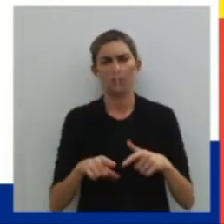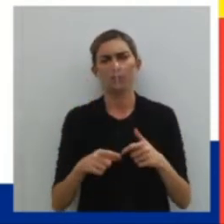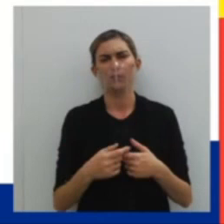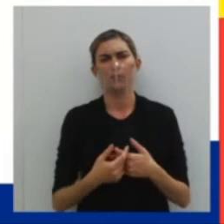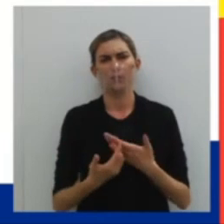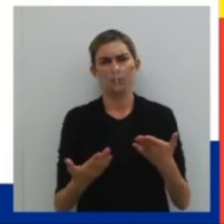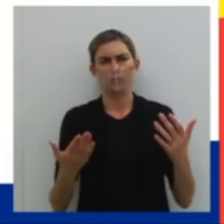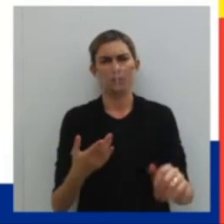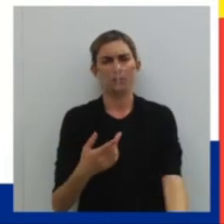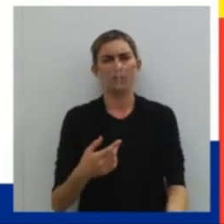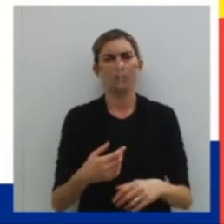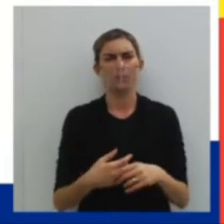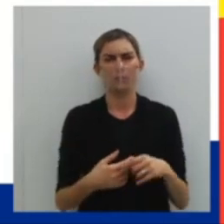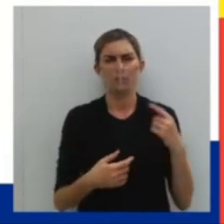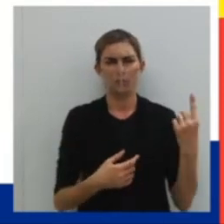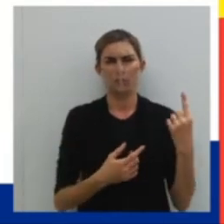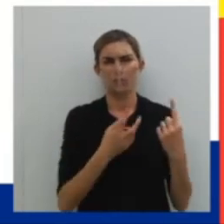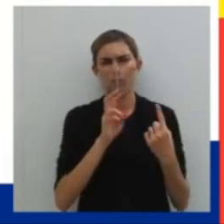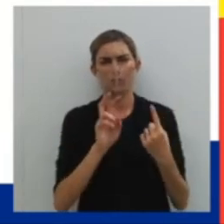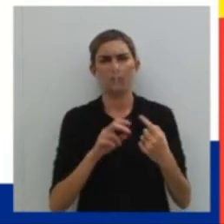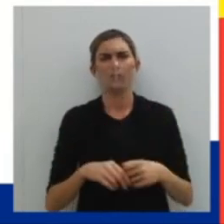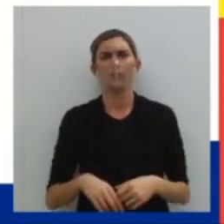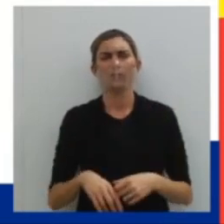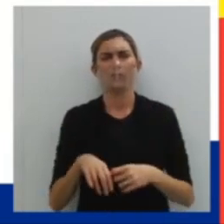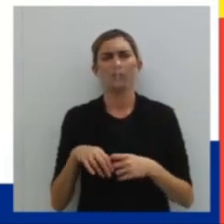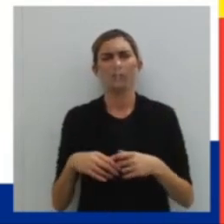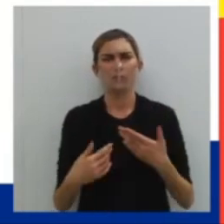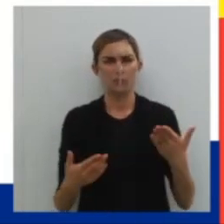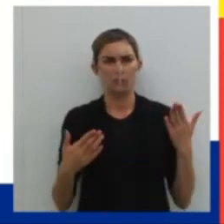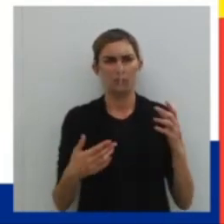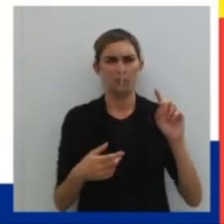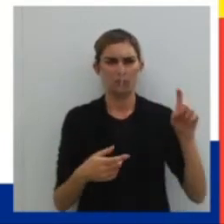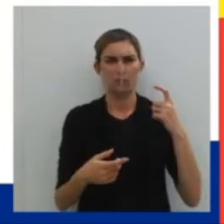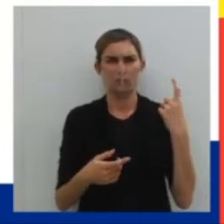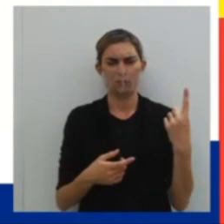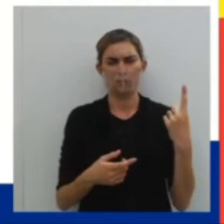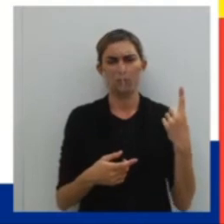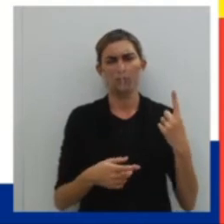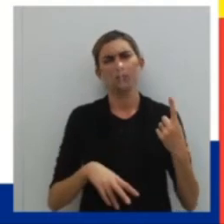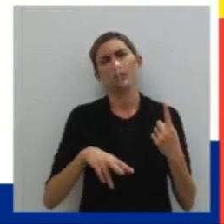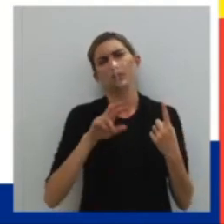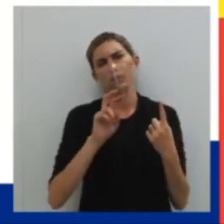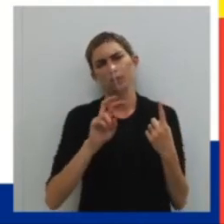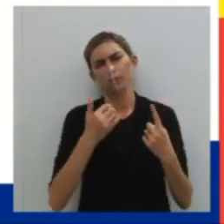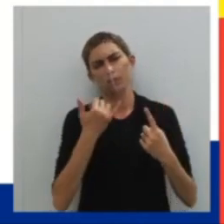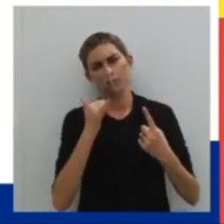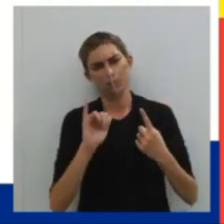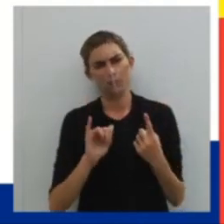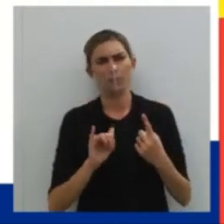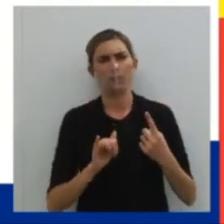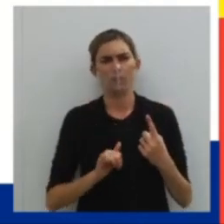marcar esse produto cartesiano aqui no plano cartesiano? Olha só, o elemento X1 está aqui, eu vou seguir uma